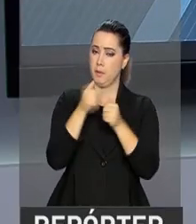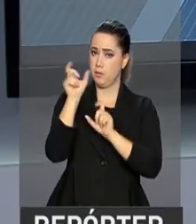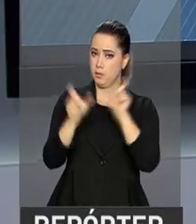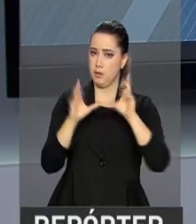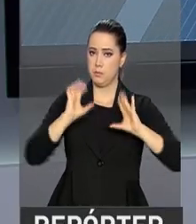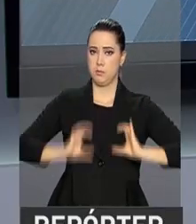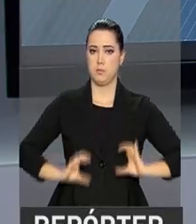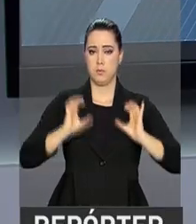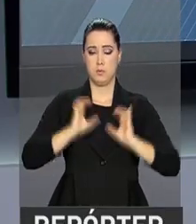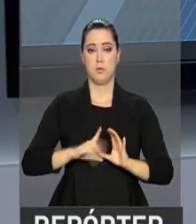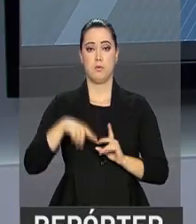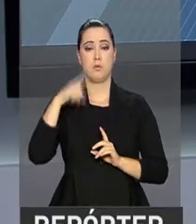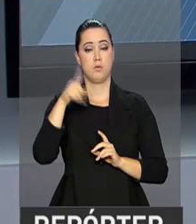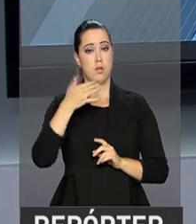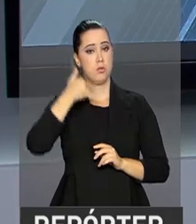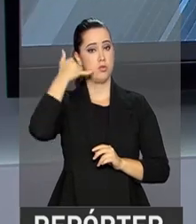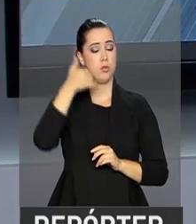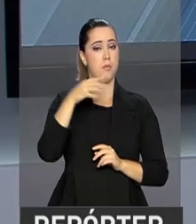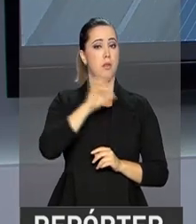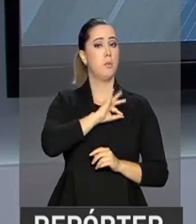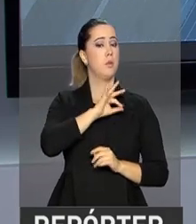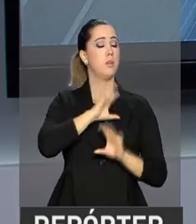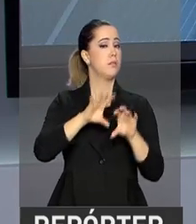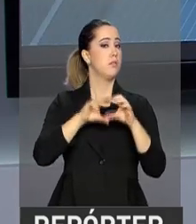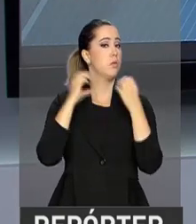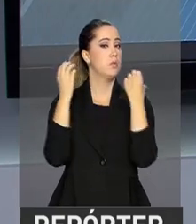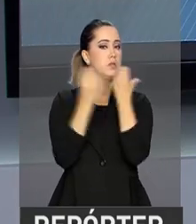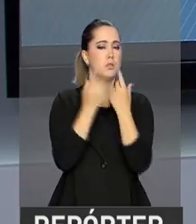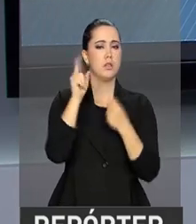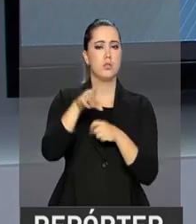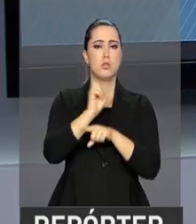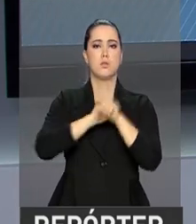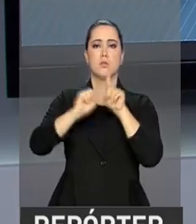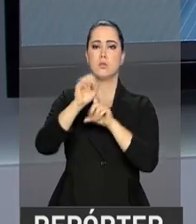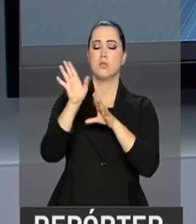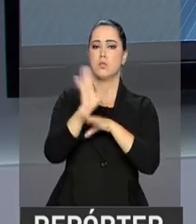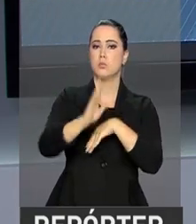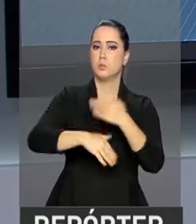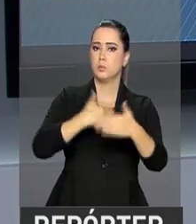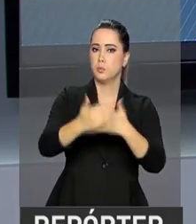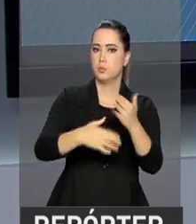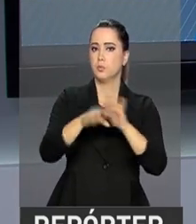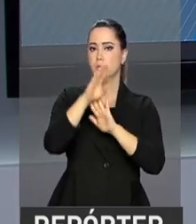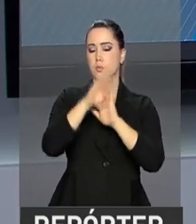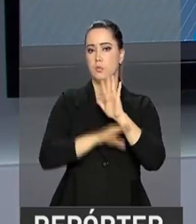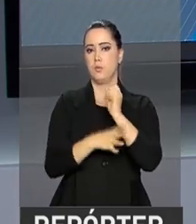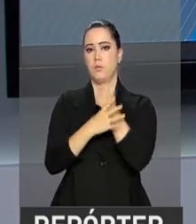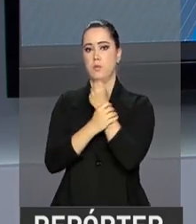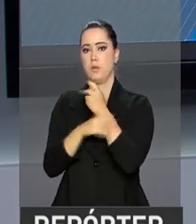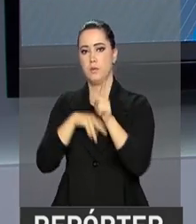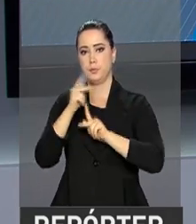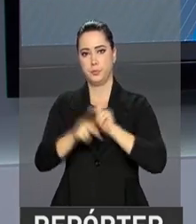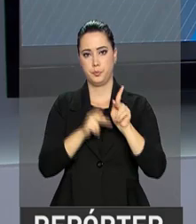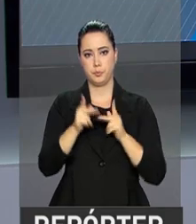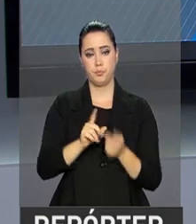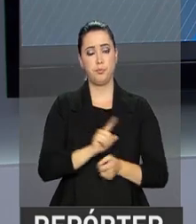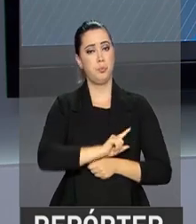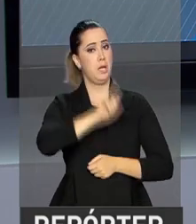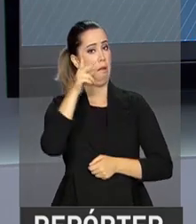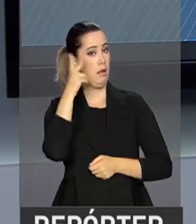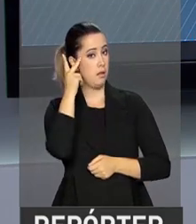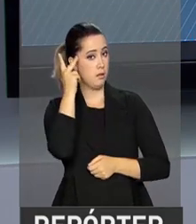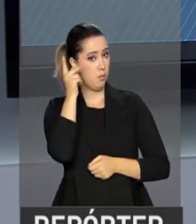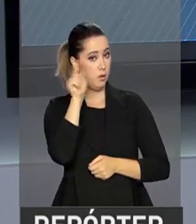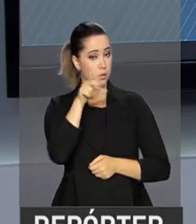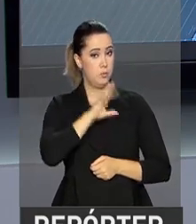cidadão. Essa é a base da chamada polícia comunitária, em que a sociedade ajuda no desenvolvimento de programas de segurança pública.